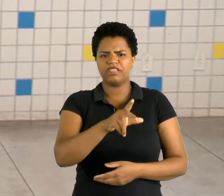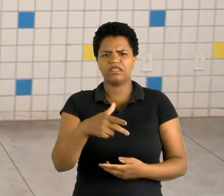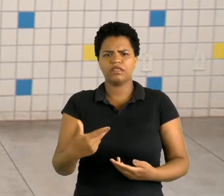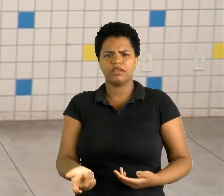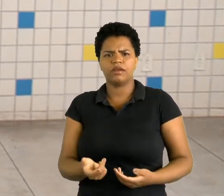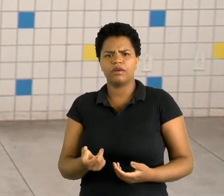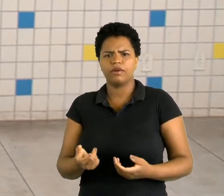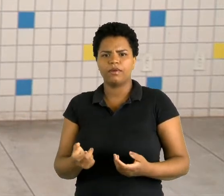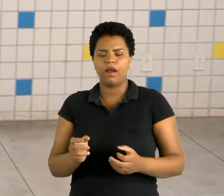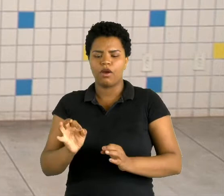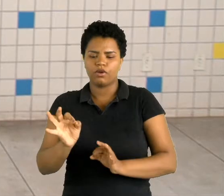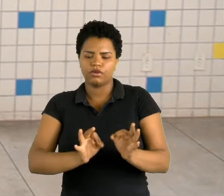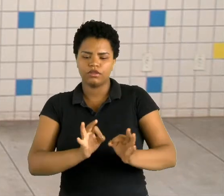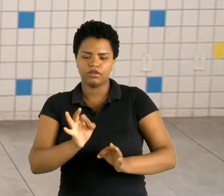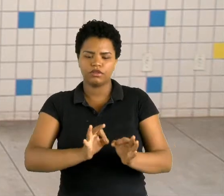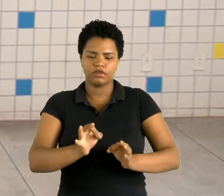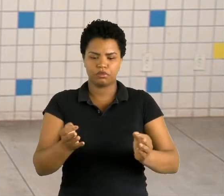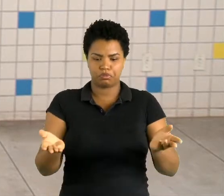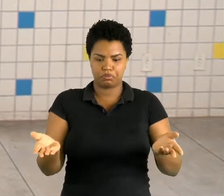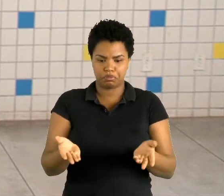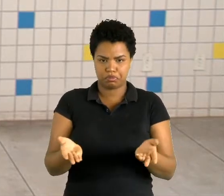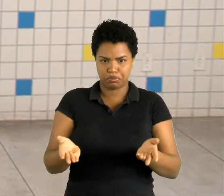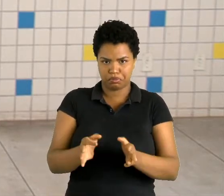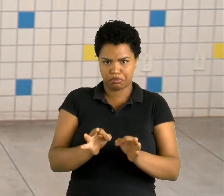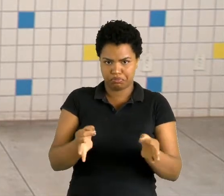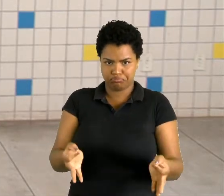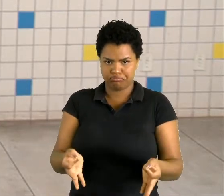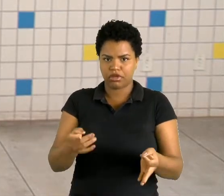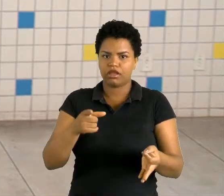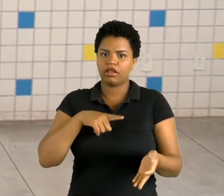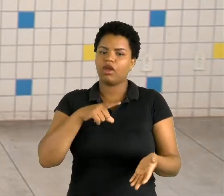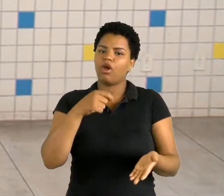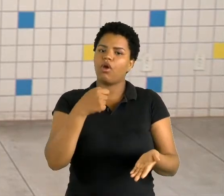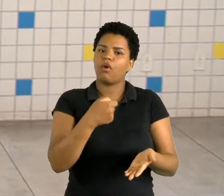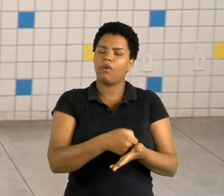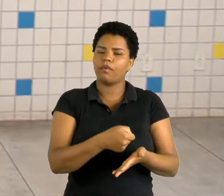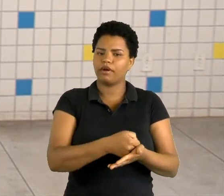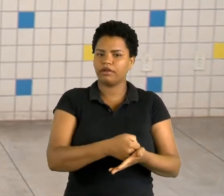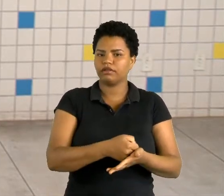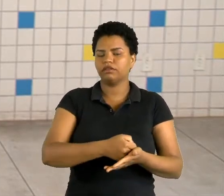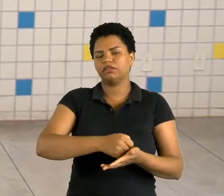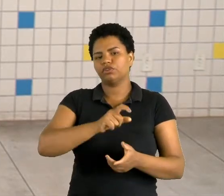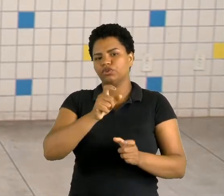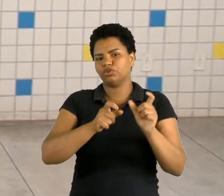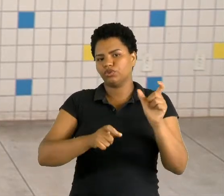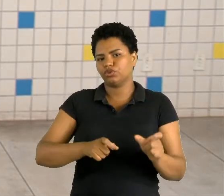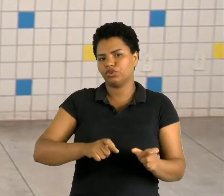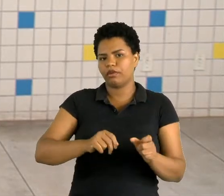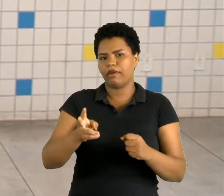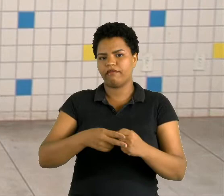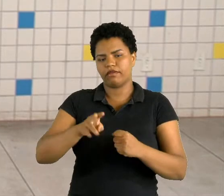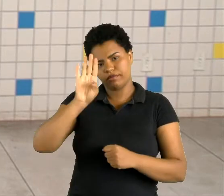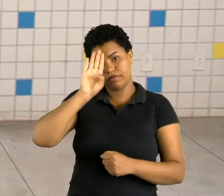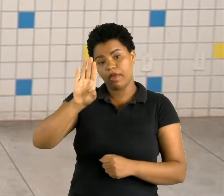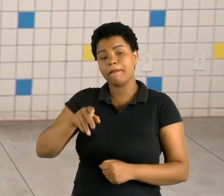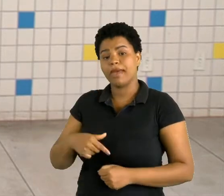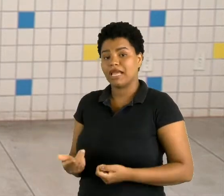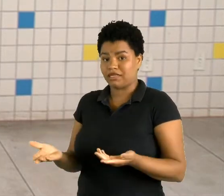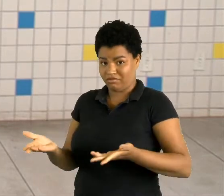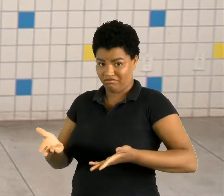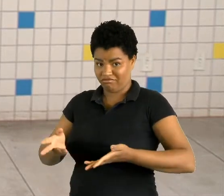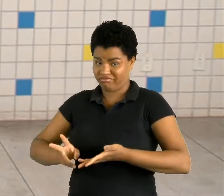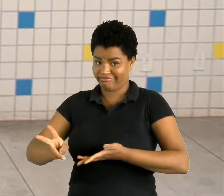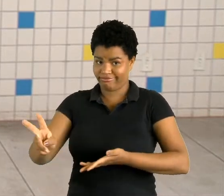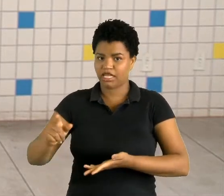do simple present, eu tenho aí a obrigatoriedade de sujeito mais verbo principal, enquanto no present continuous eu tenho